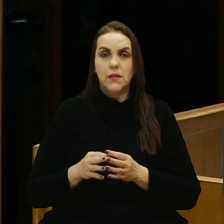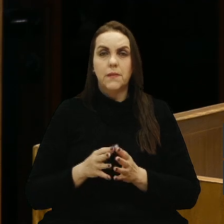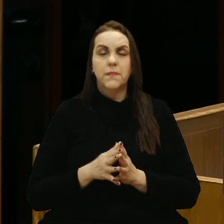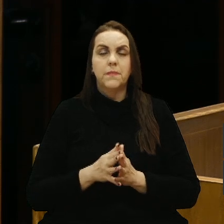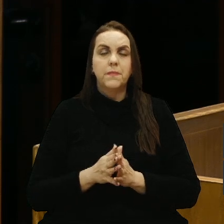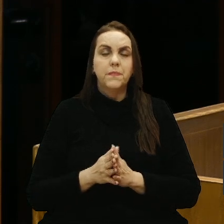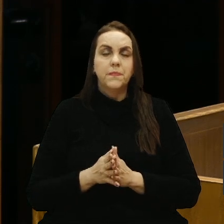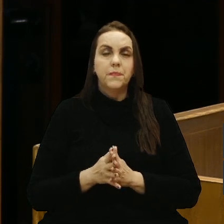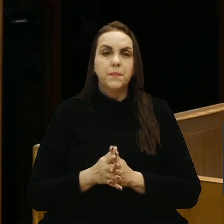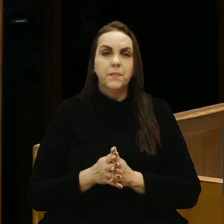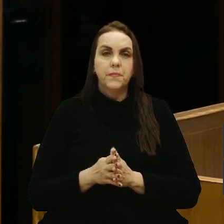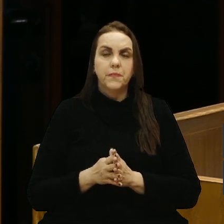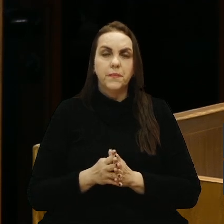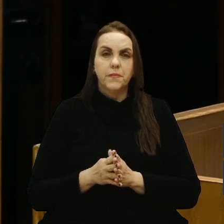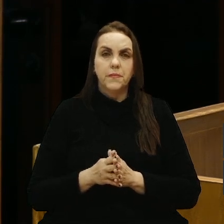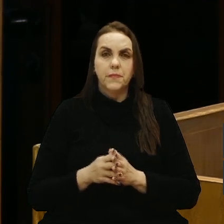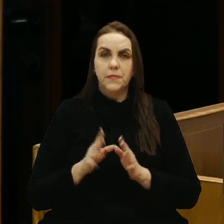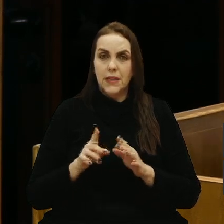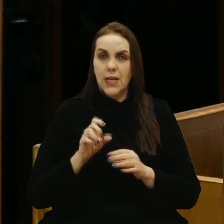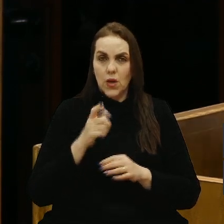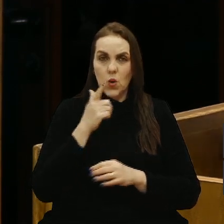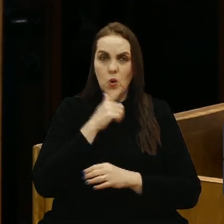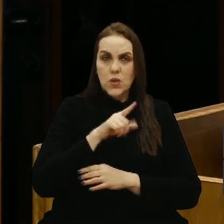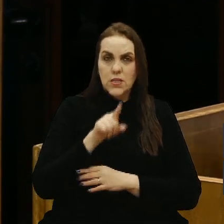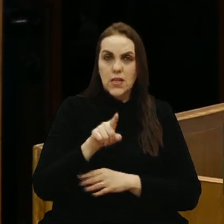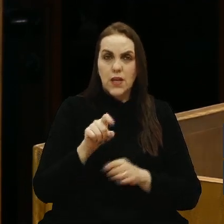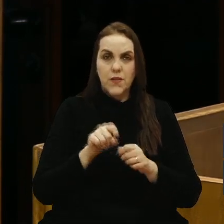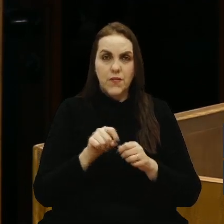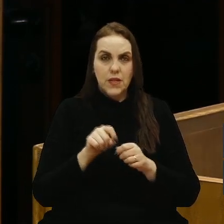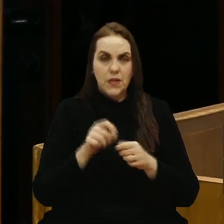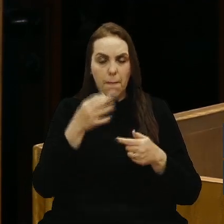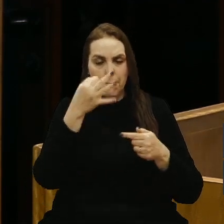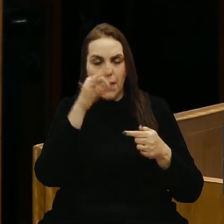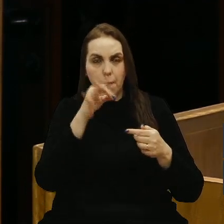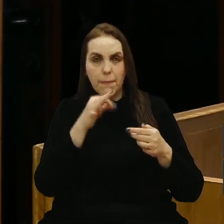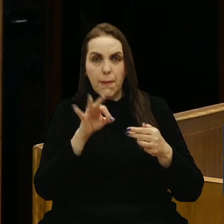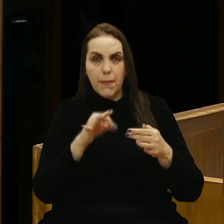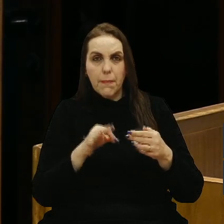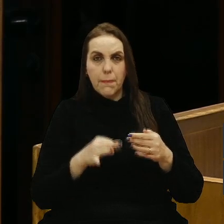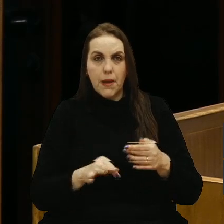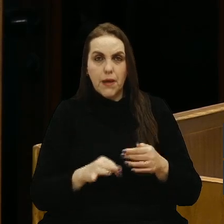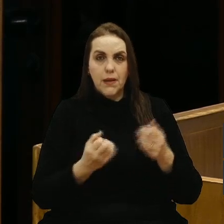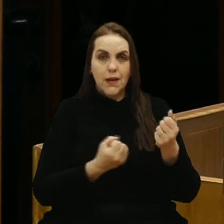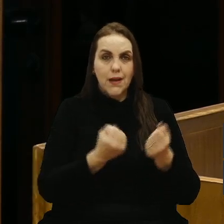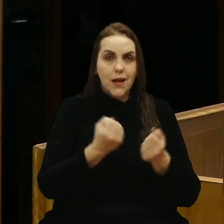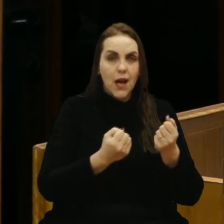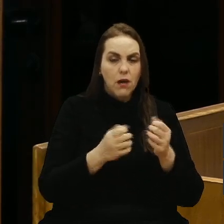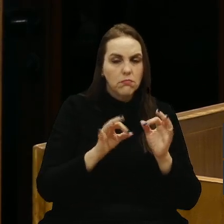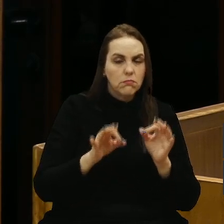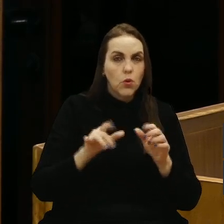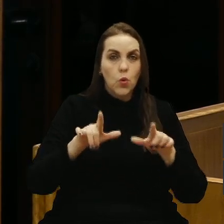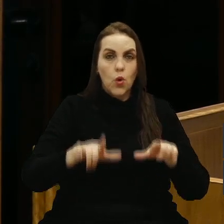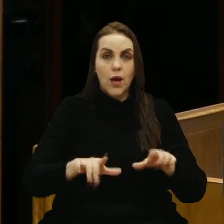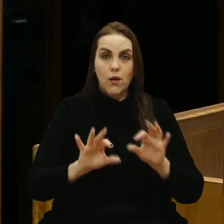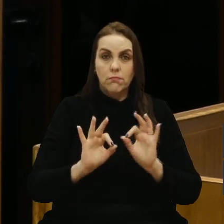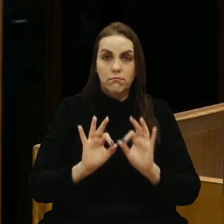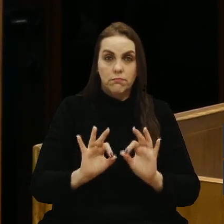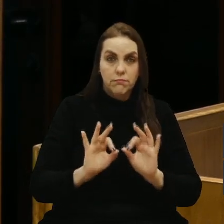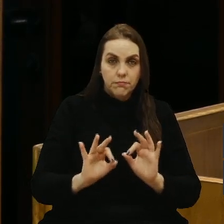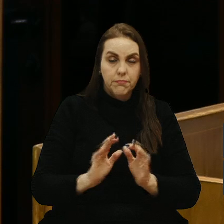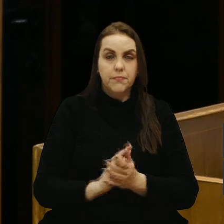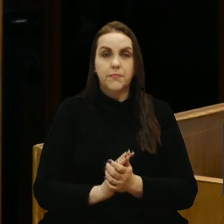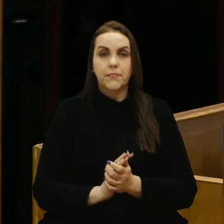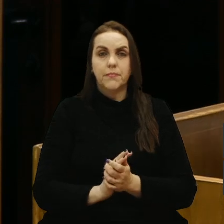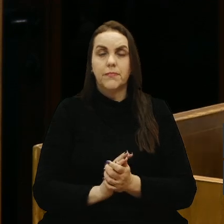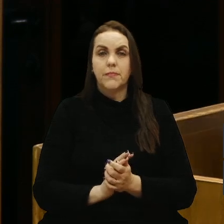colegas, é se eles conseguem fazer o cheque de viaturas num local adequado, se eles